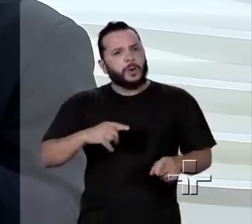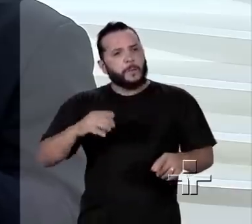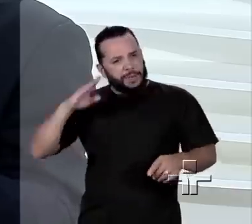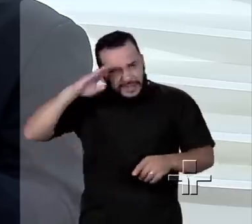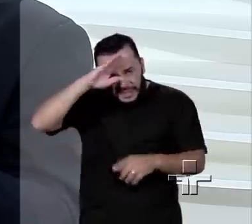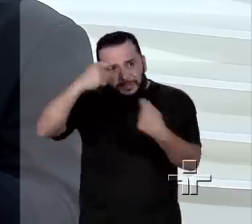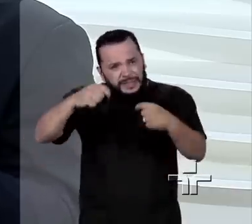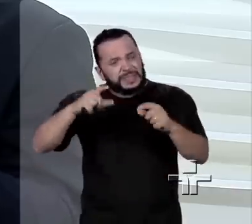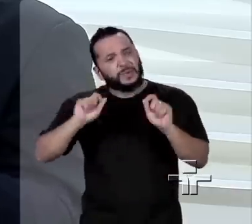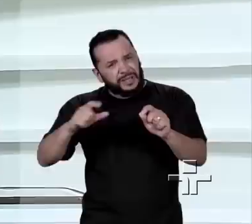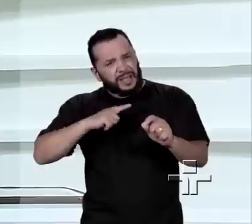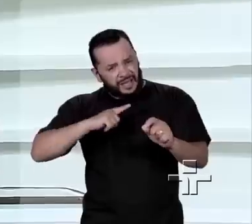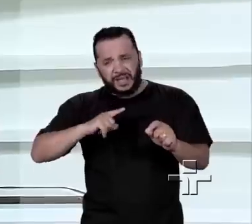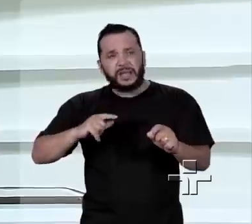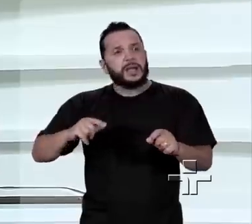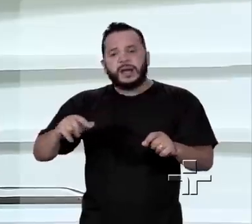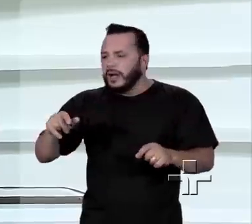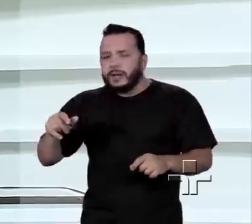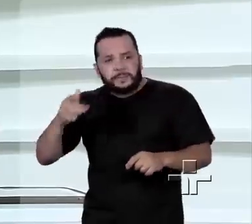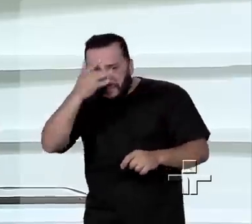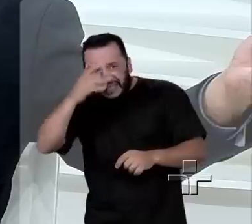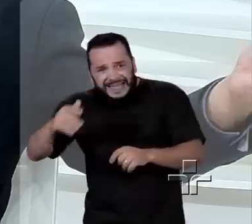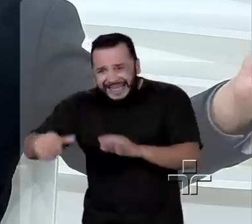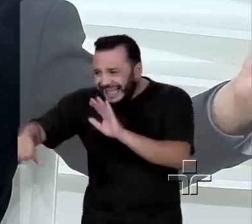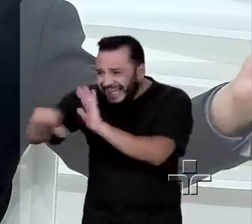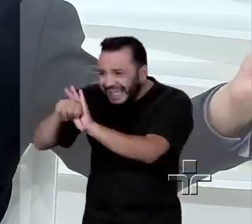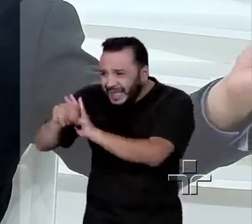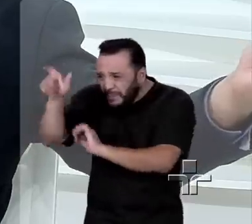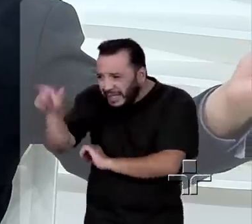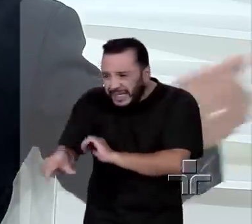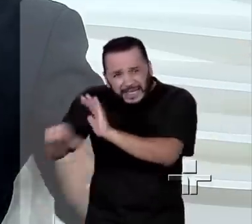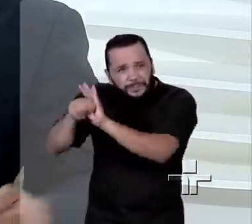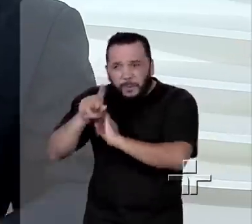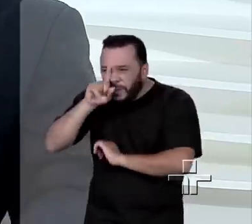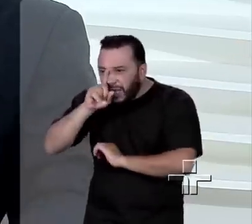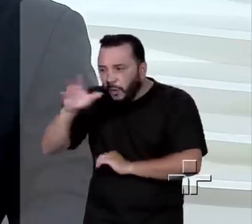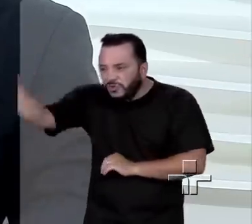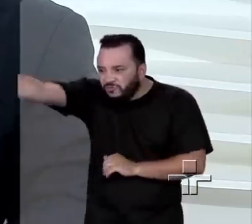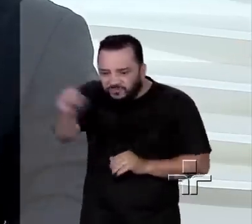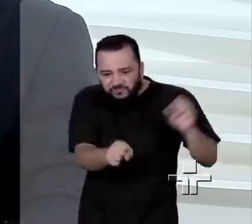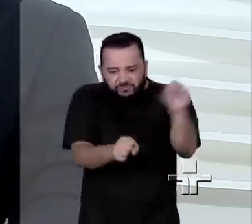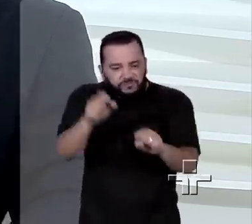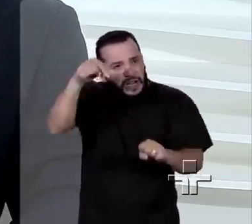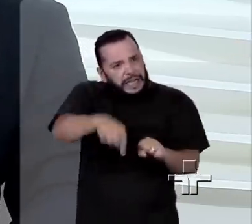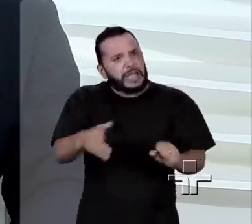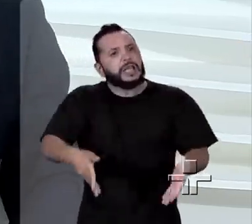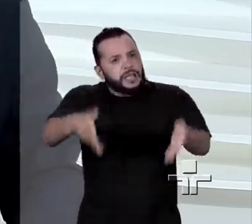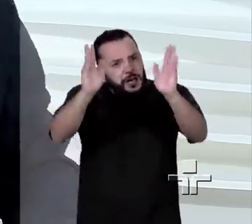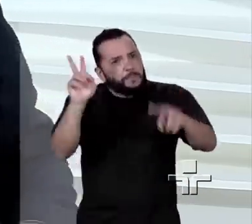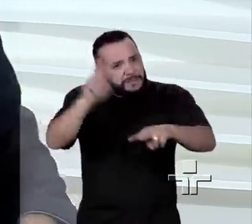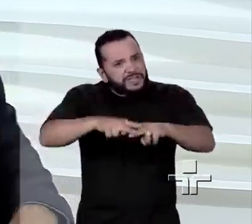ter uma estrutura melhor. Peso na decisão. Isso é execução criminal, a justiça criminal do Estado. Agora, se essas forças